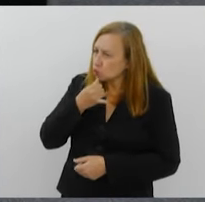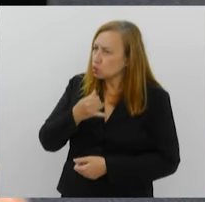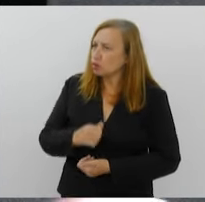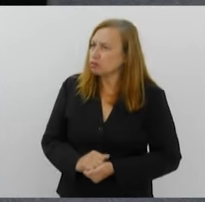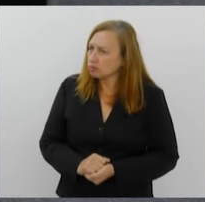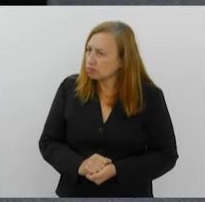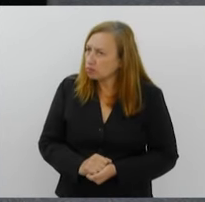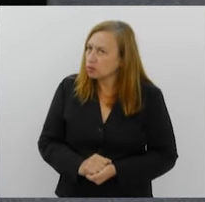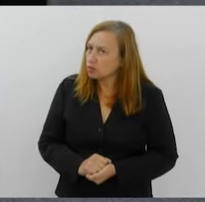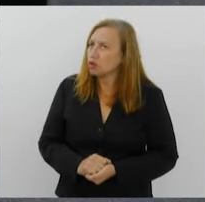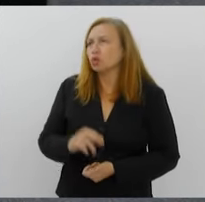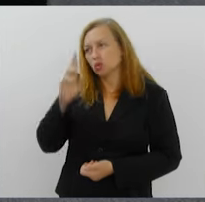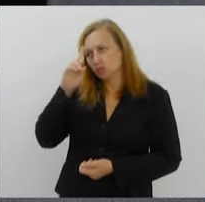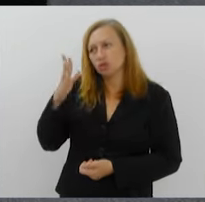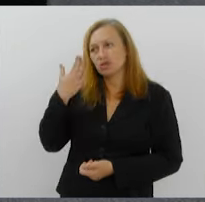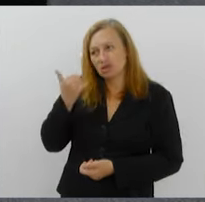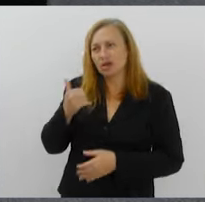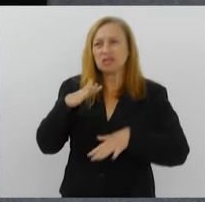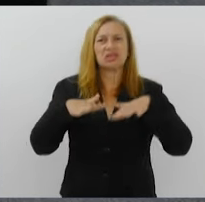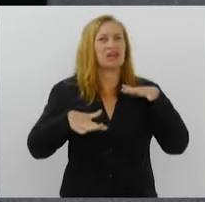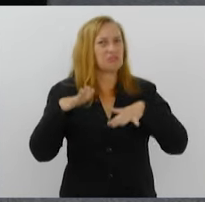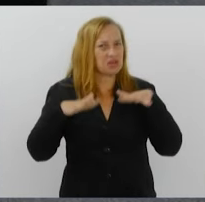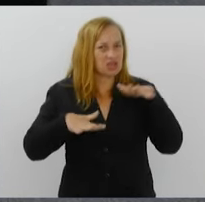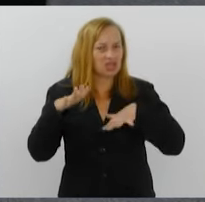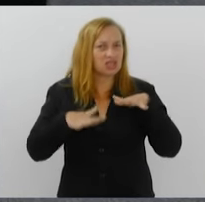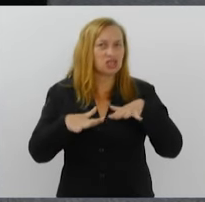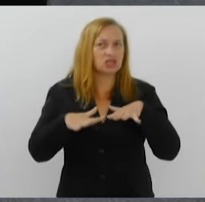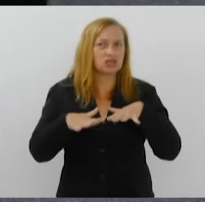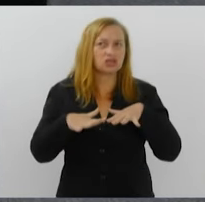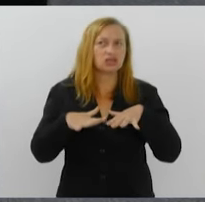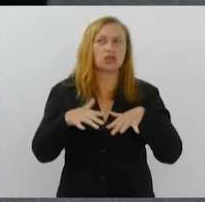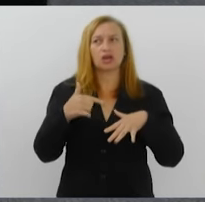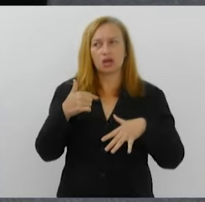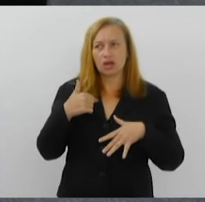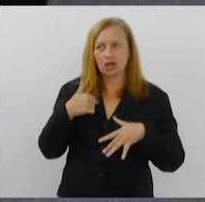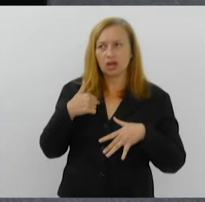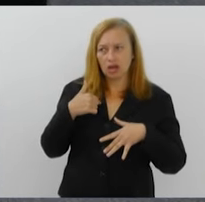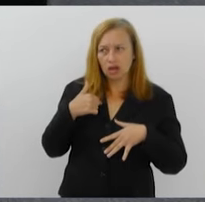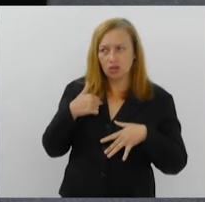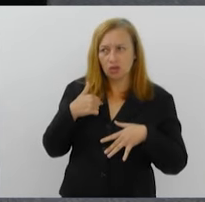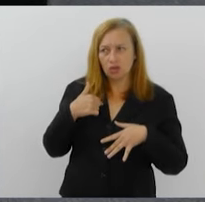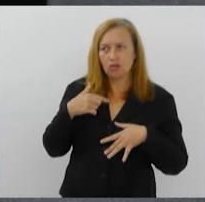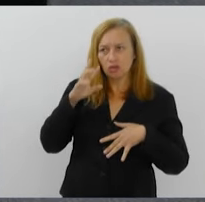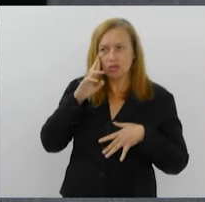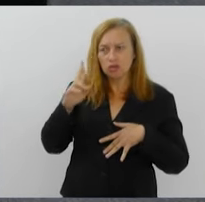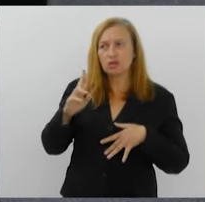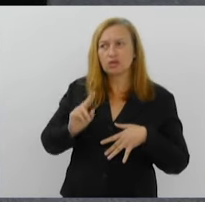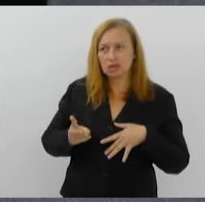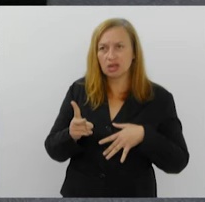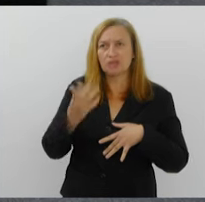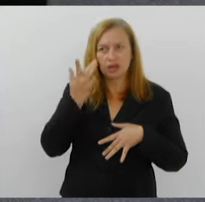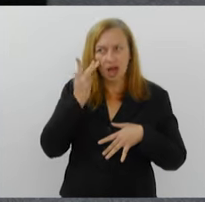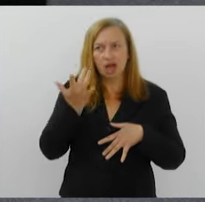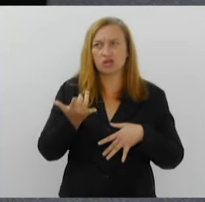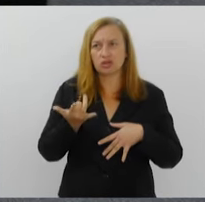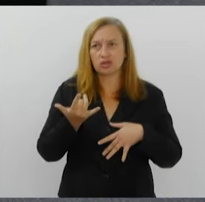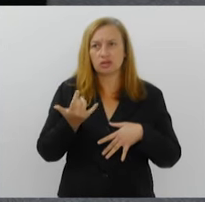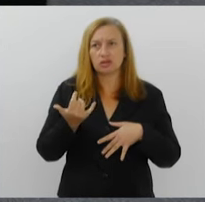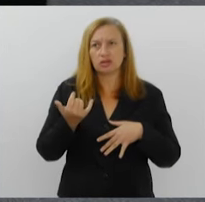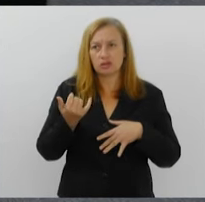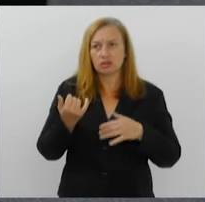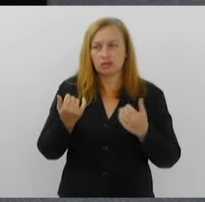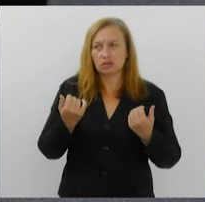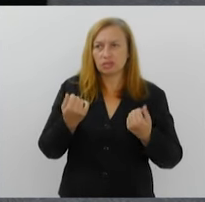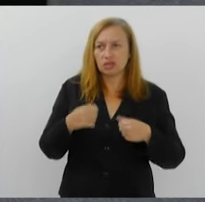e Vossa Excelência sabe que, independente de divergências, eu, como Vossa Excelência, sempre acho que a gente deva prestigiar